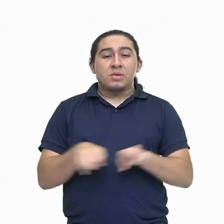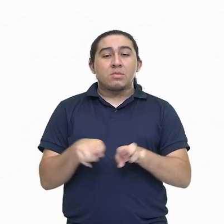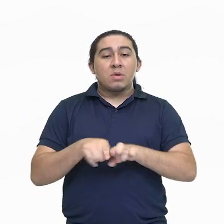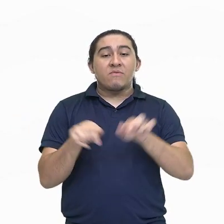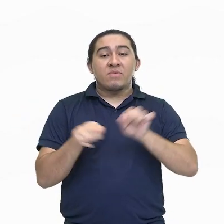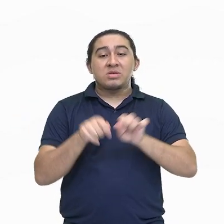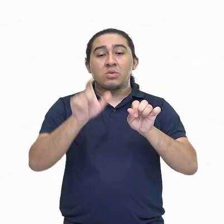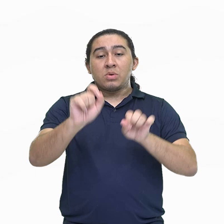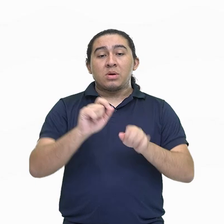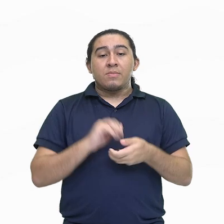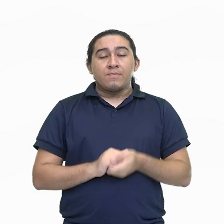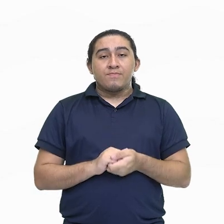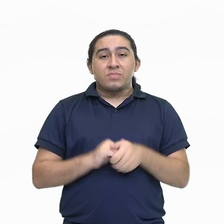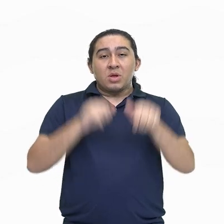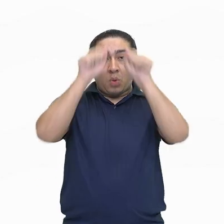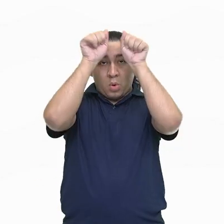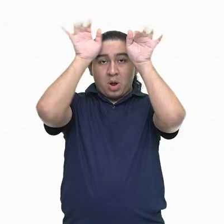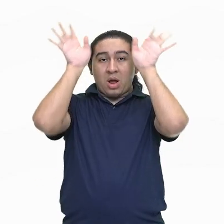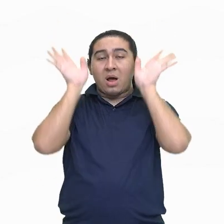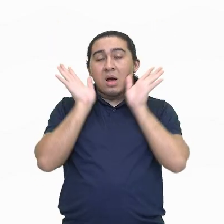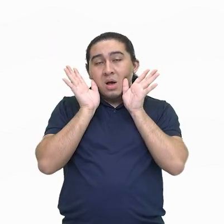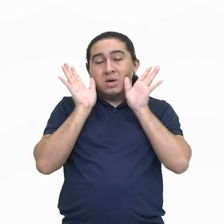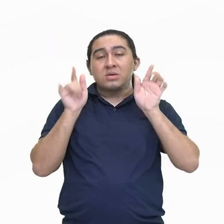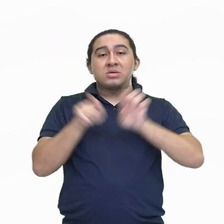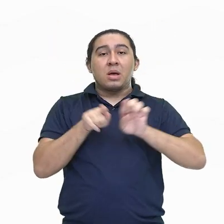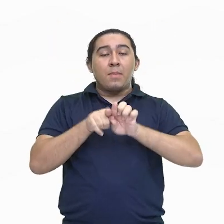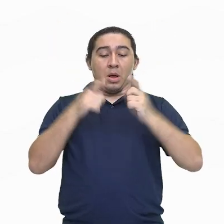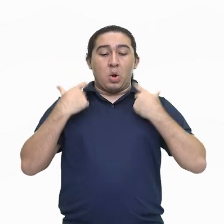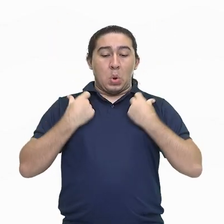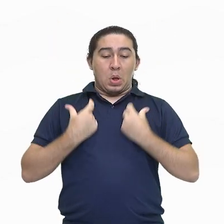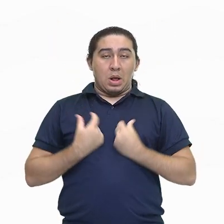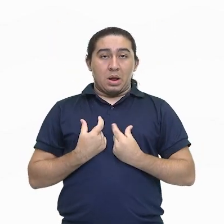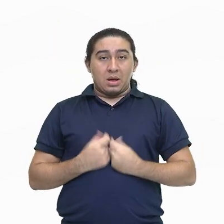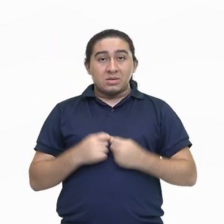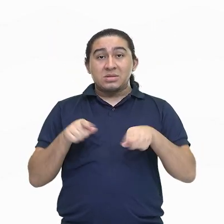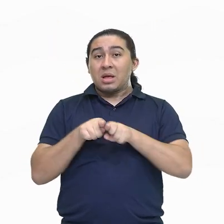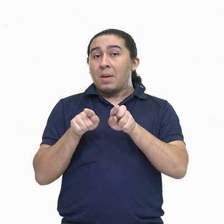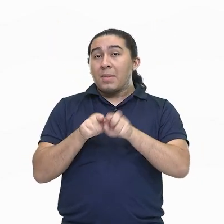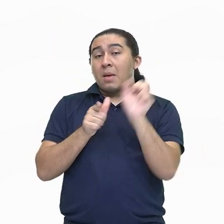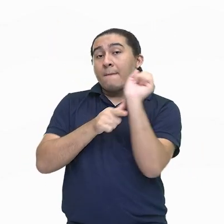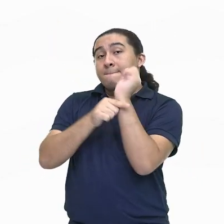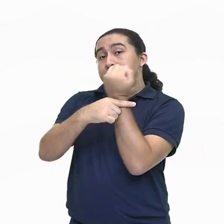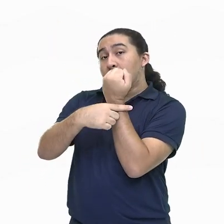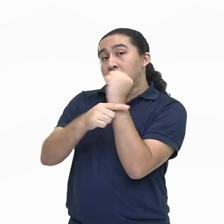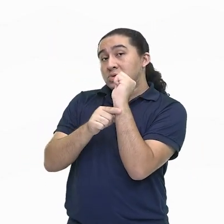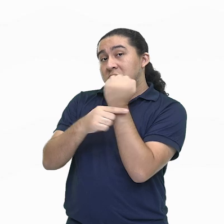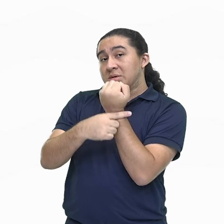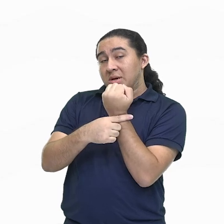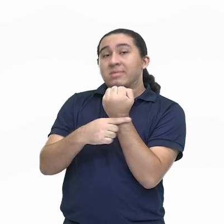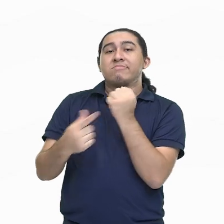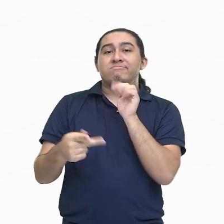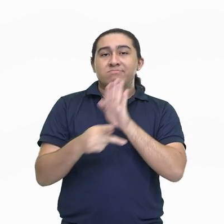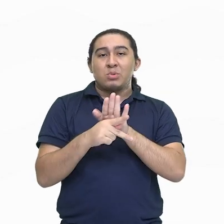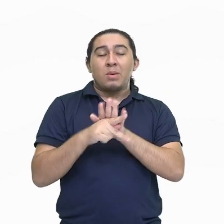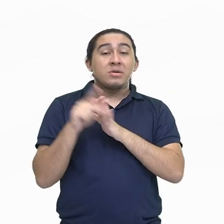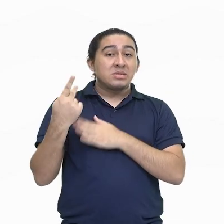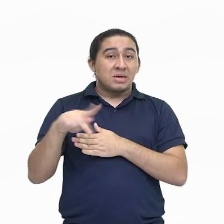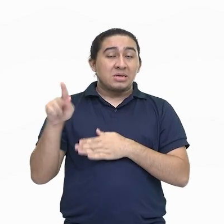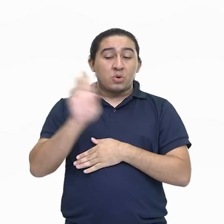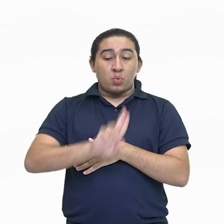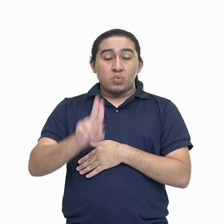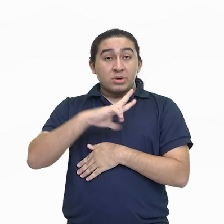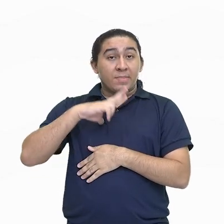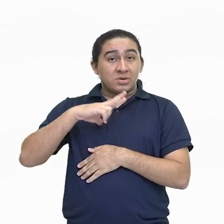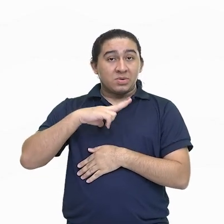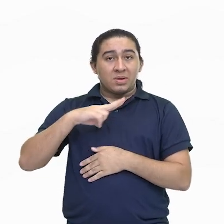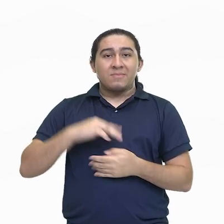produziam cocares, colares e pulseiras na ornamentação dos corpos. Então, a